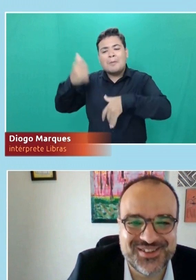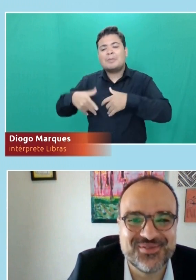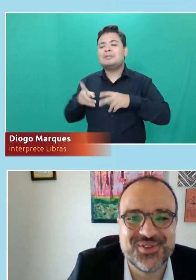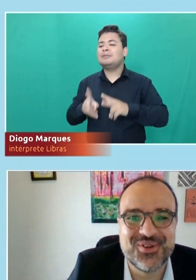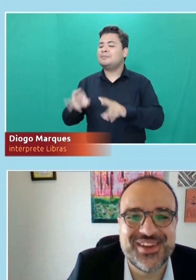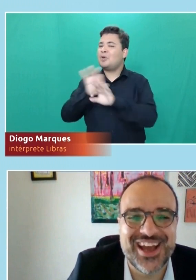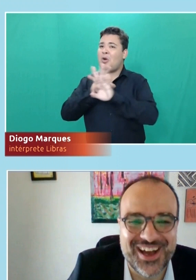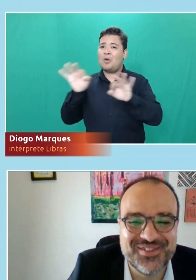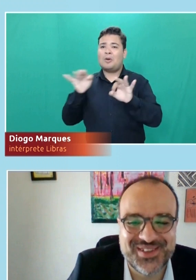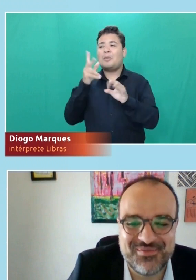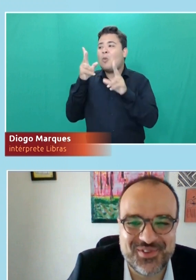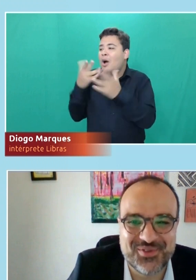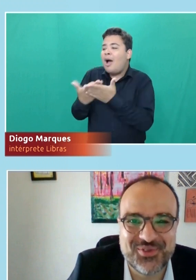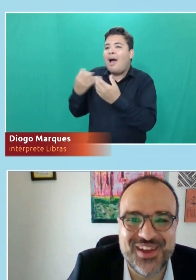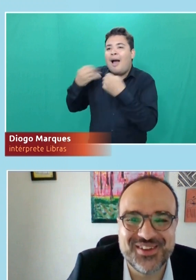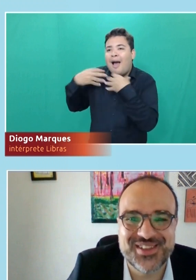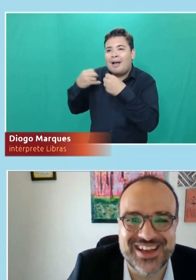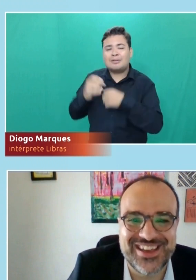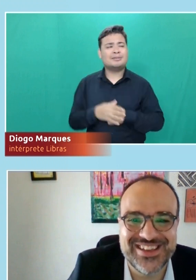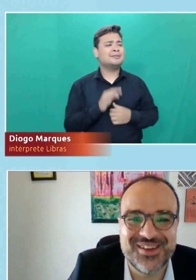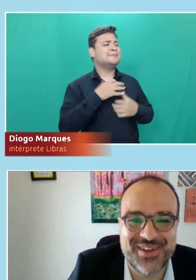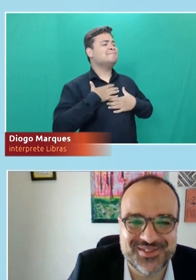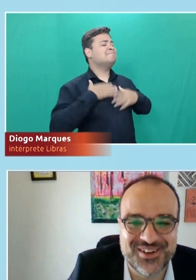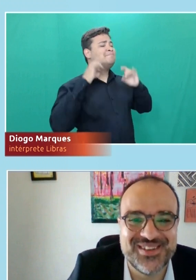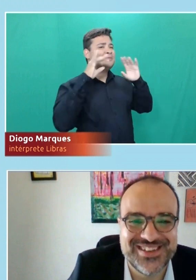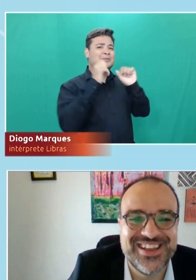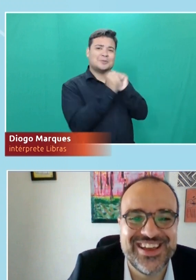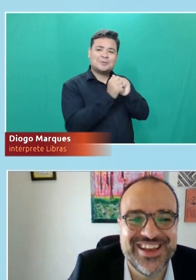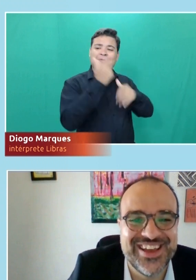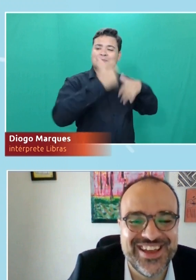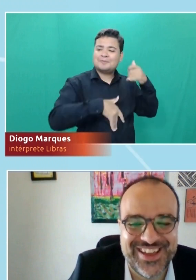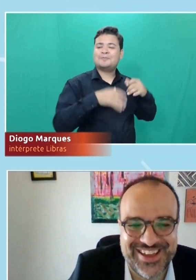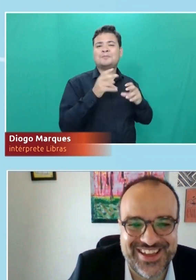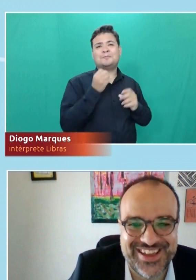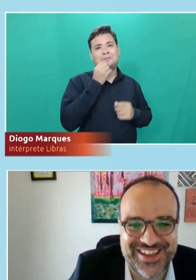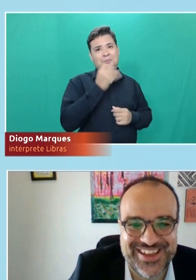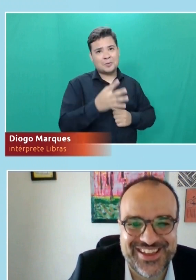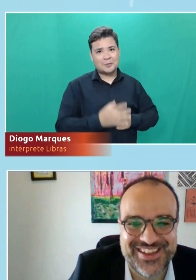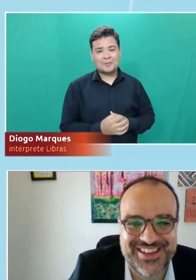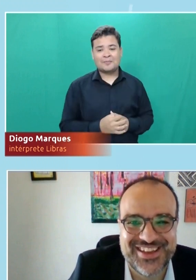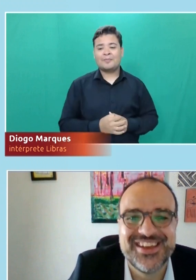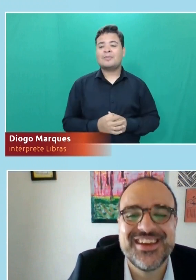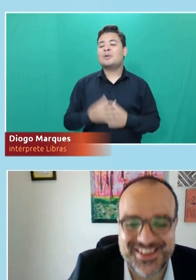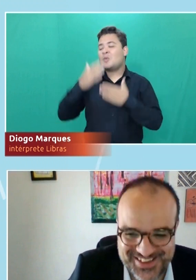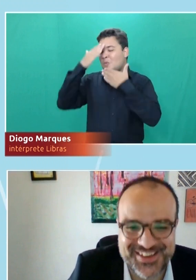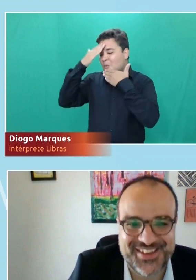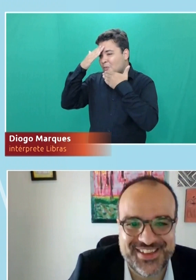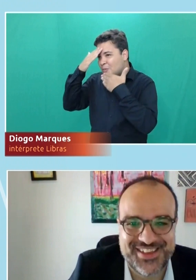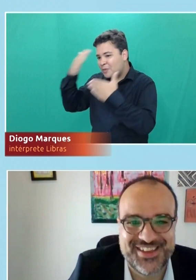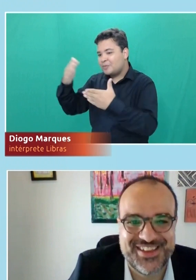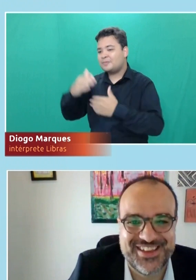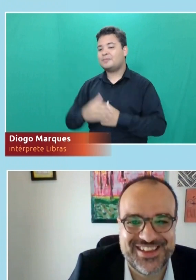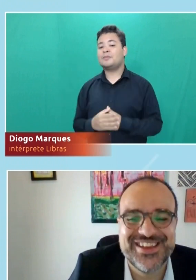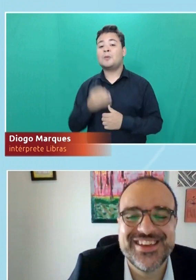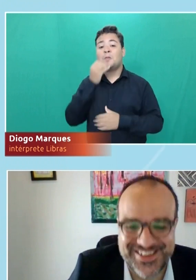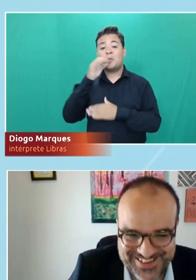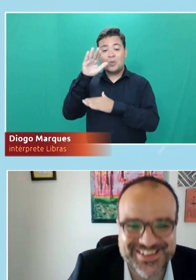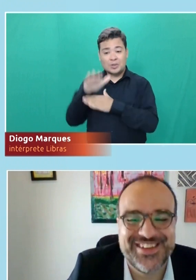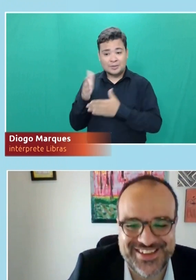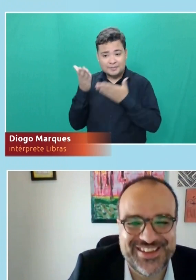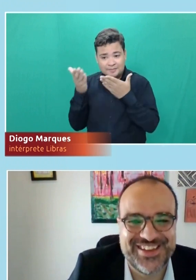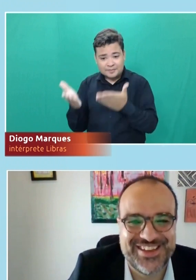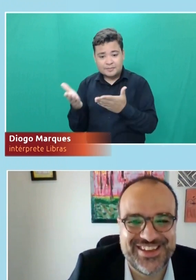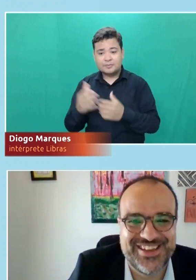aula. É um privilégio. Muito obrigado. Sempre fico muito feliz de estar aqui, sempre às ordens. Muito obrigada, professor. Boa tarde para o